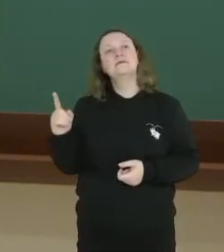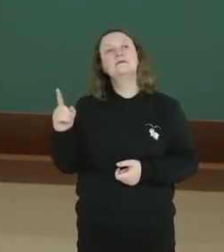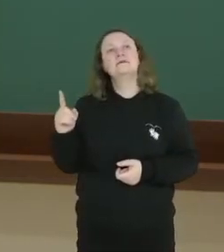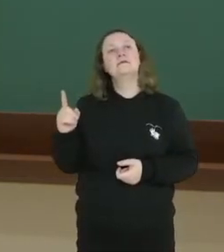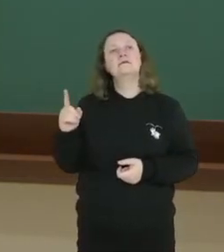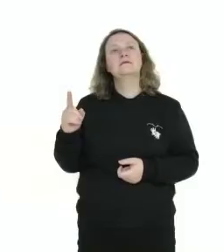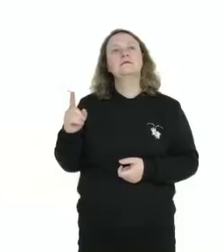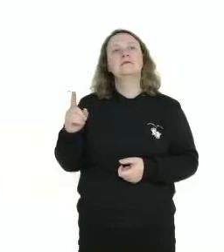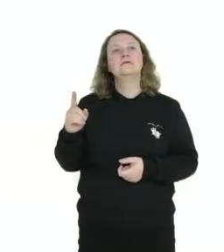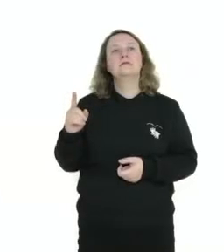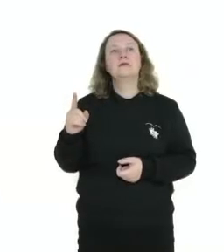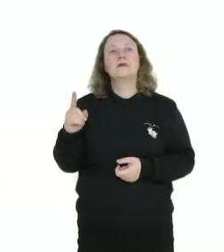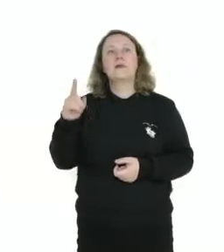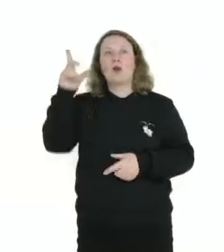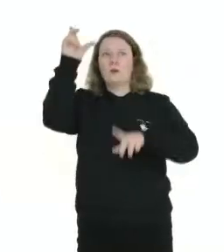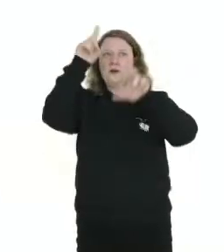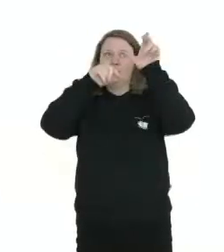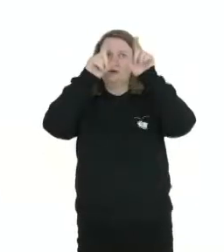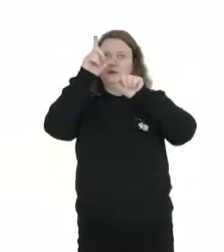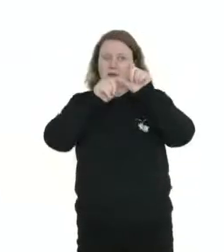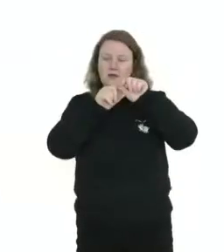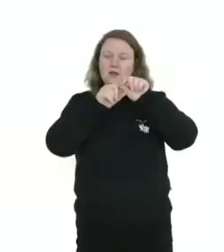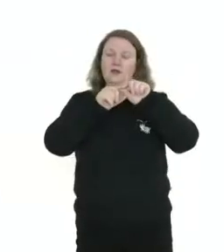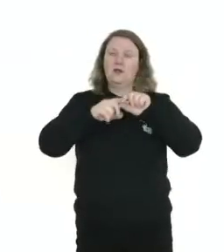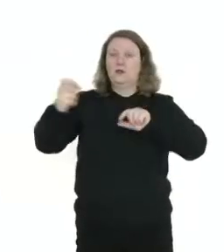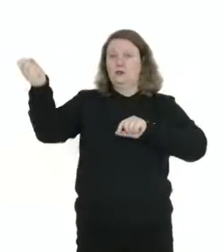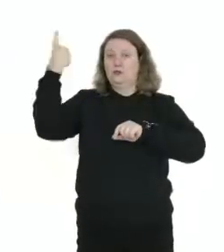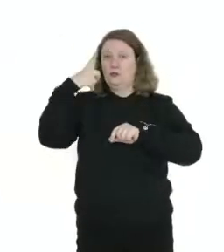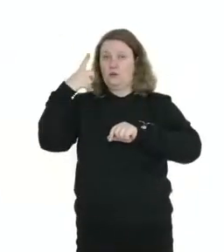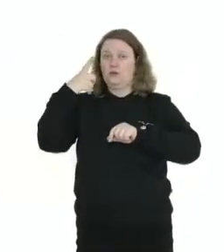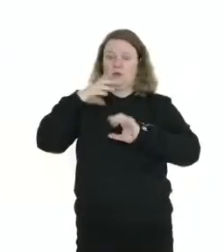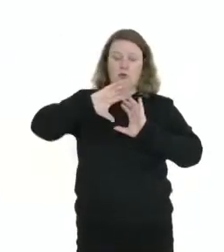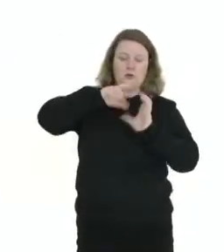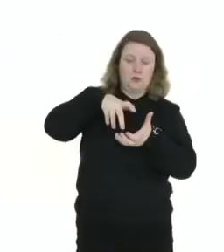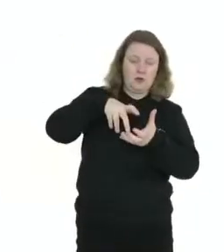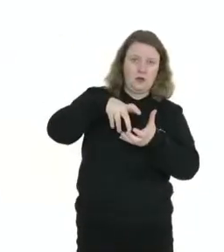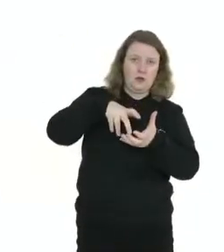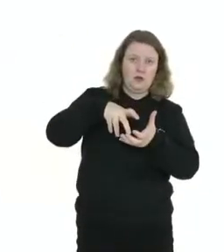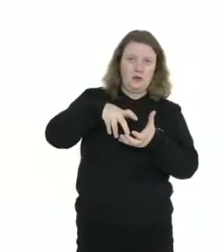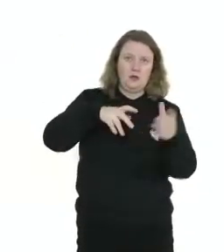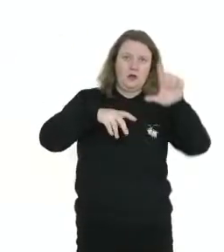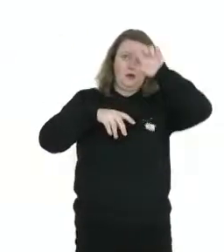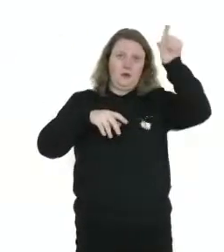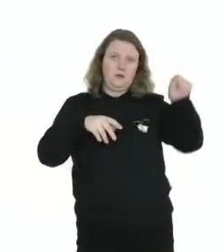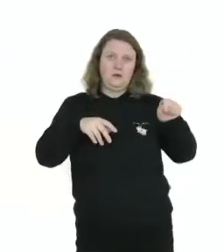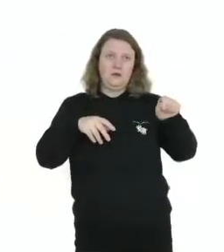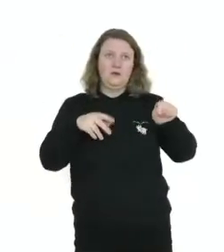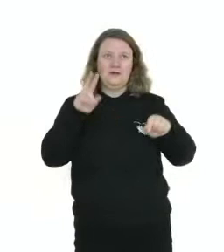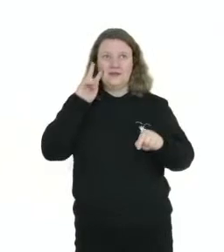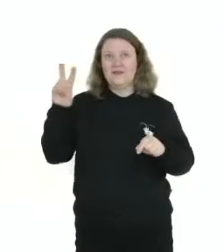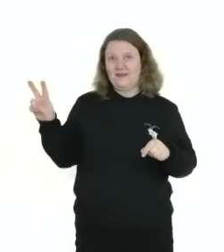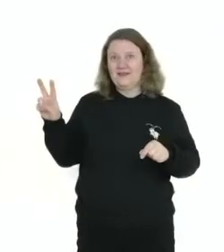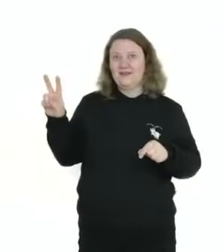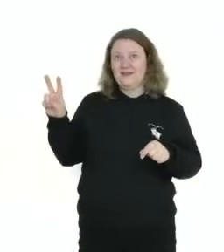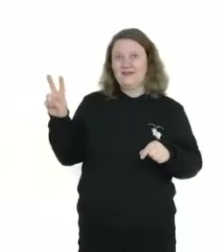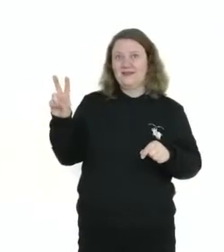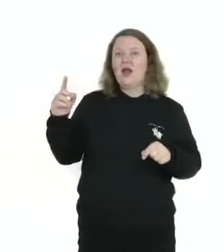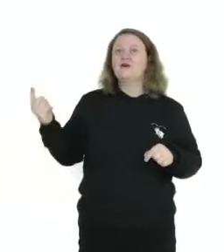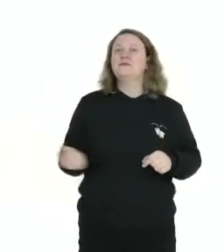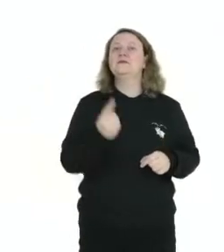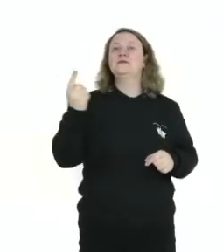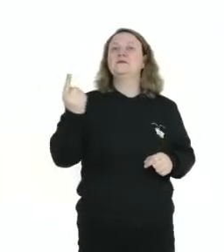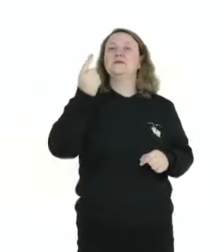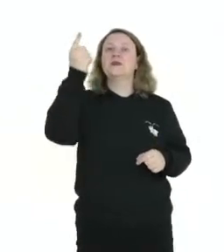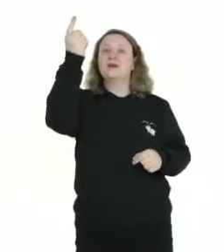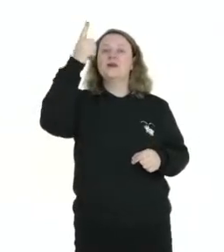estrela, Sol, Terra e você coloca ali um triângulo retângulo aqui no meio, aqui, ó, tá vendo? De acordo com a altura aqui, nós